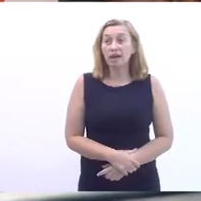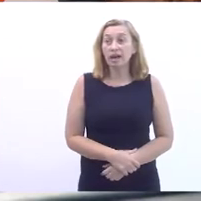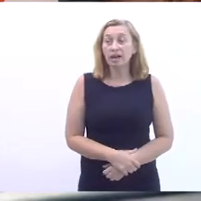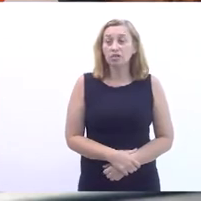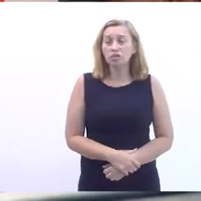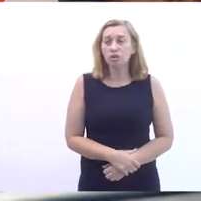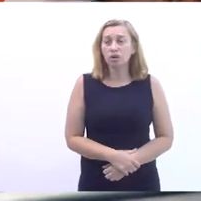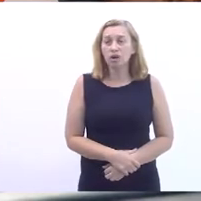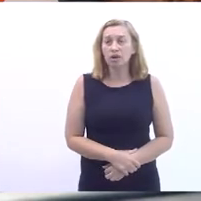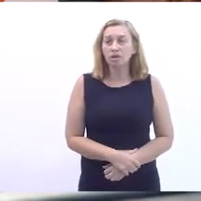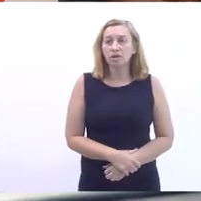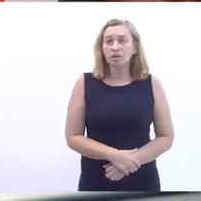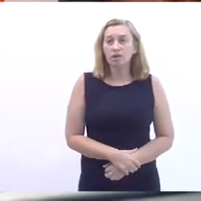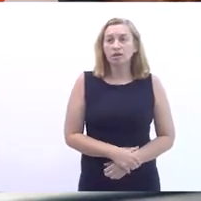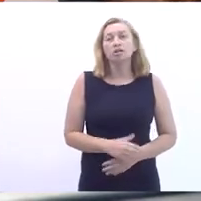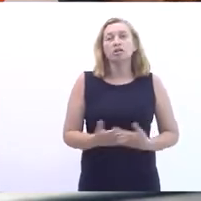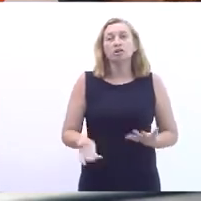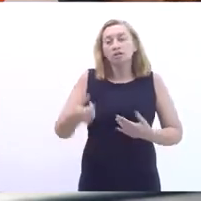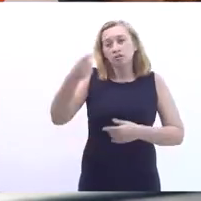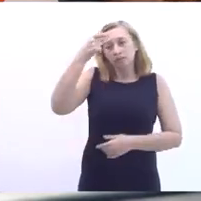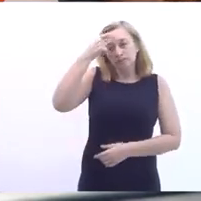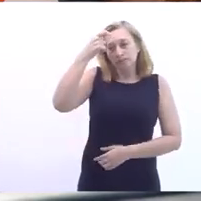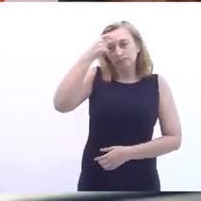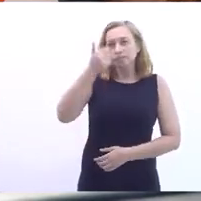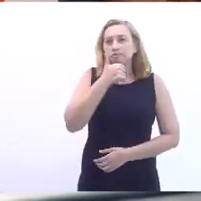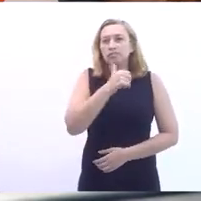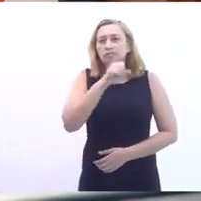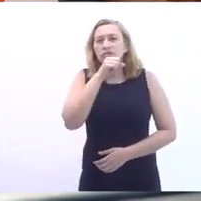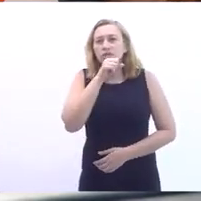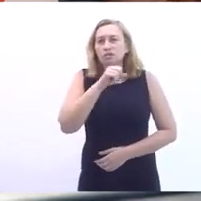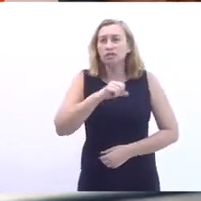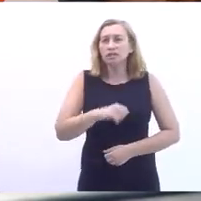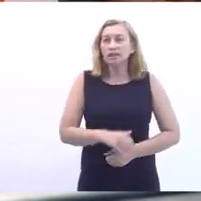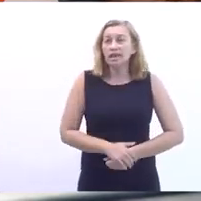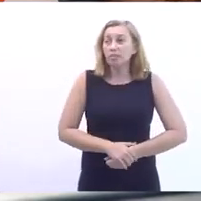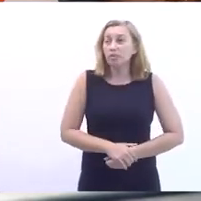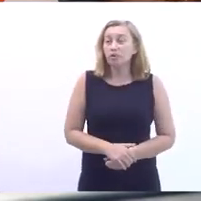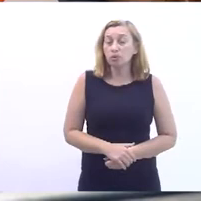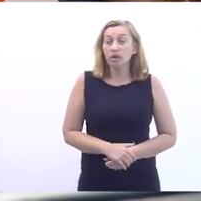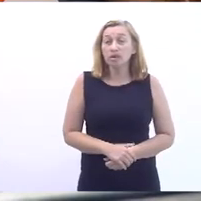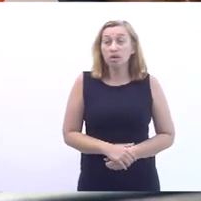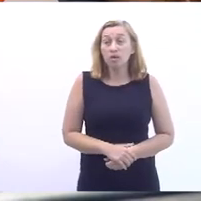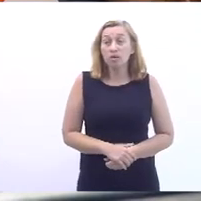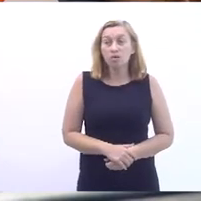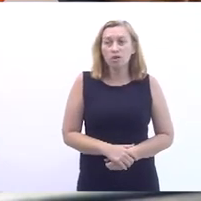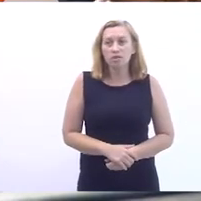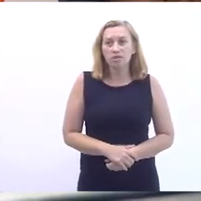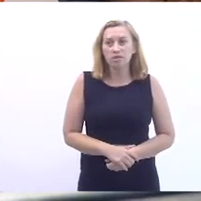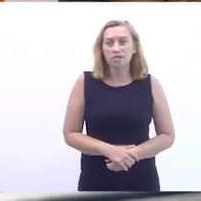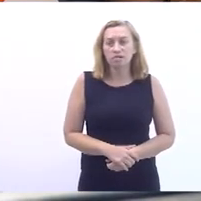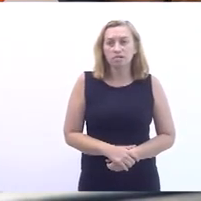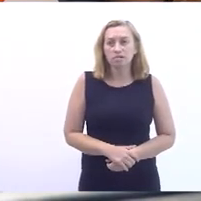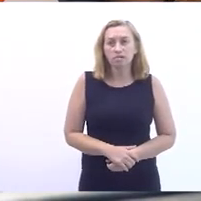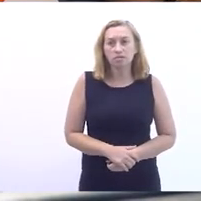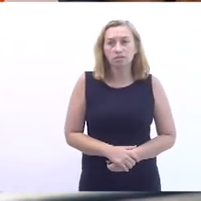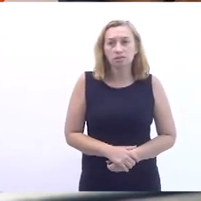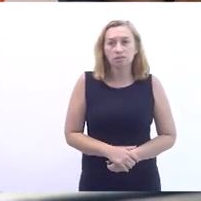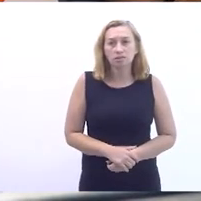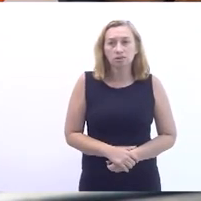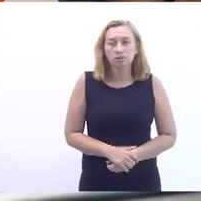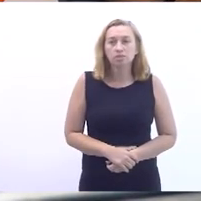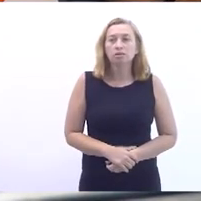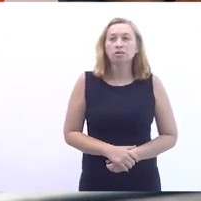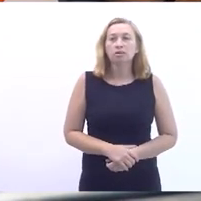ser uma mãe plena consciente a resistência de um pouco também a bagunça da